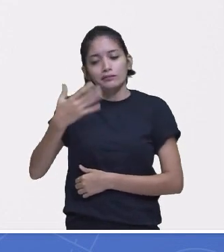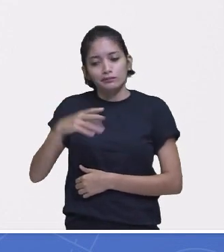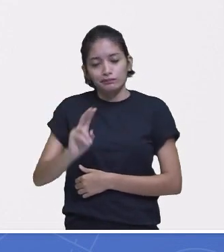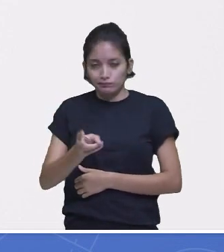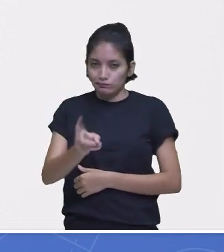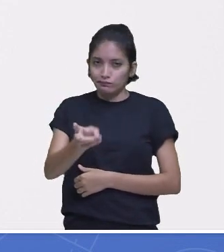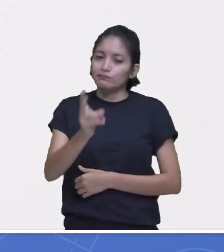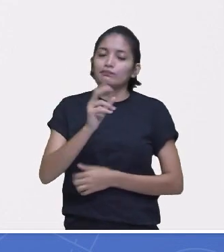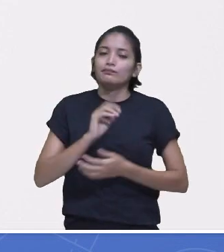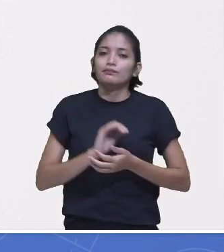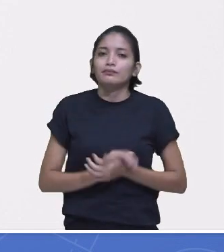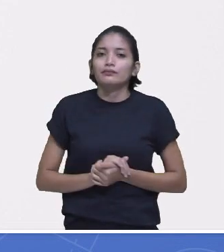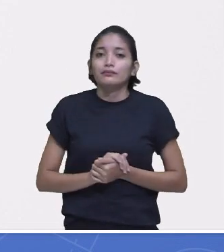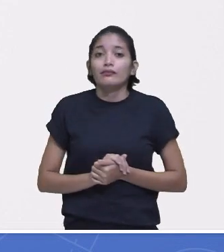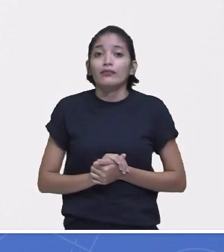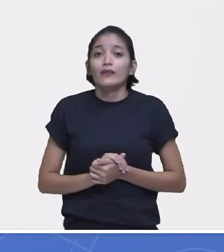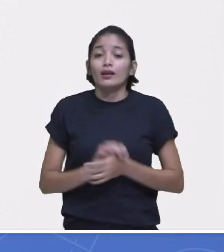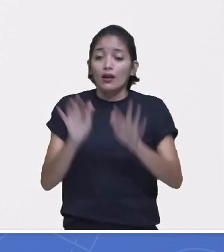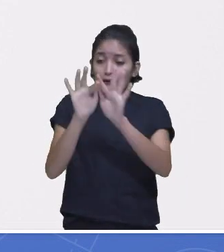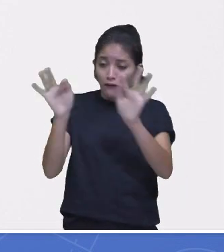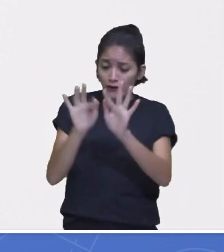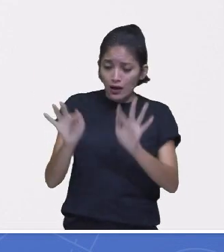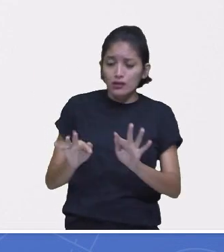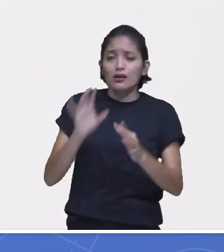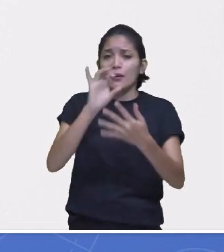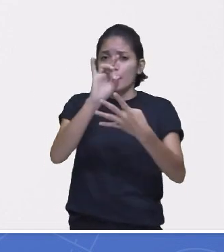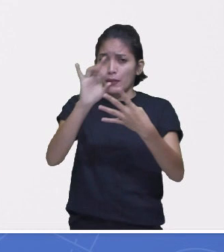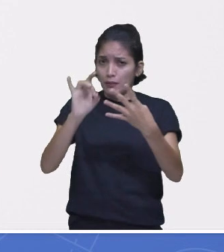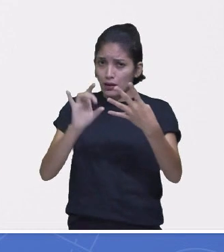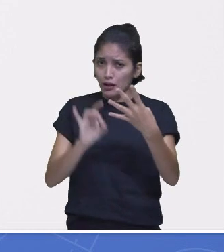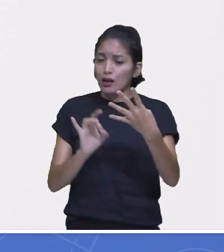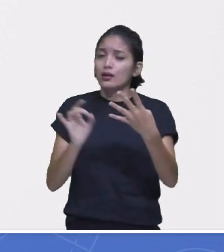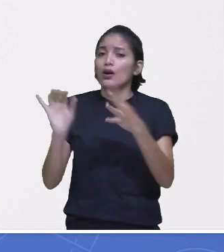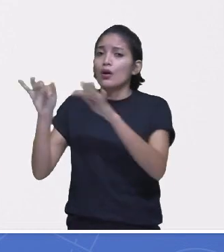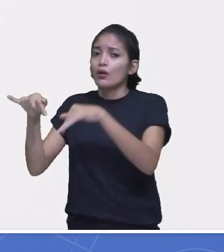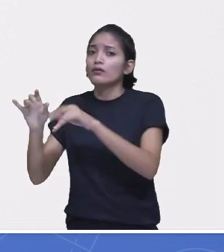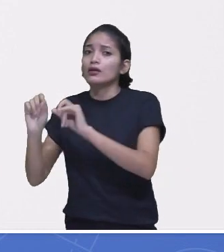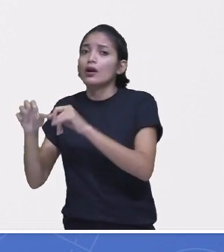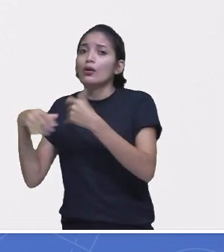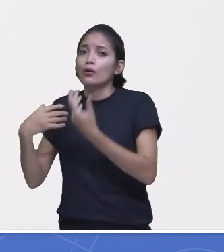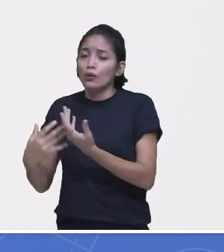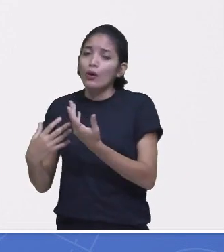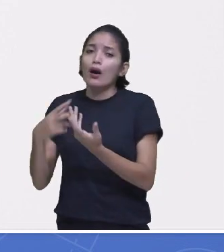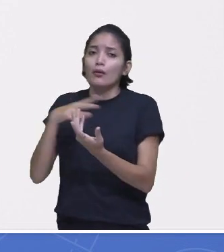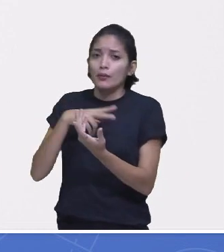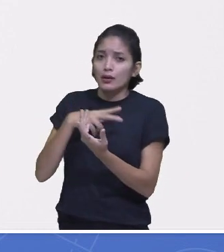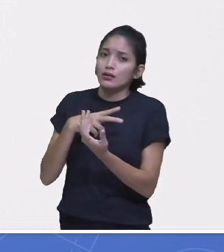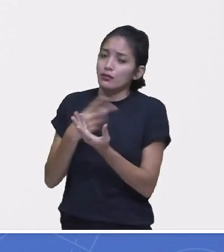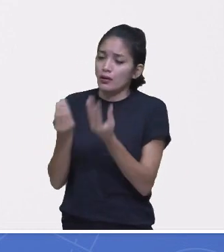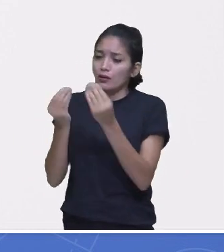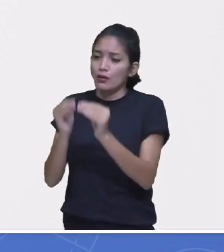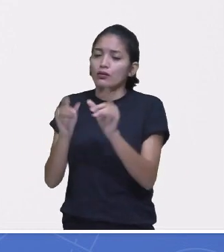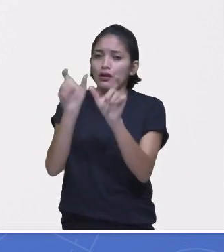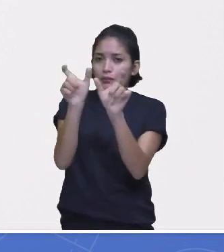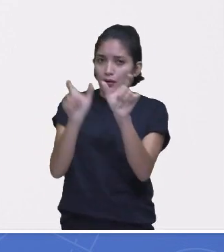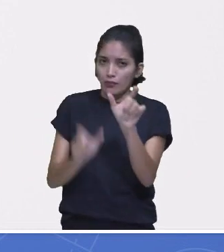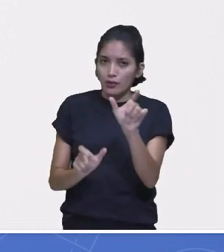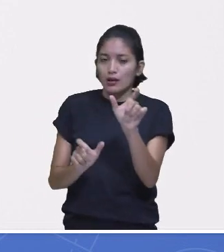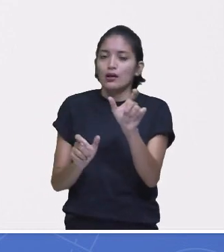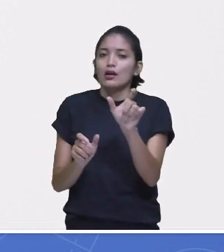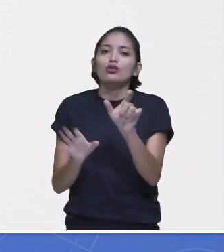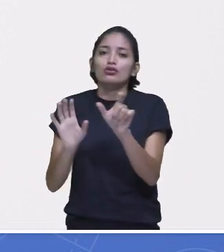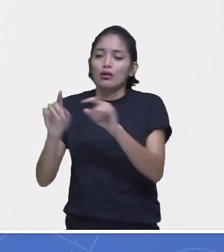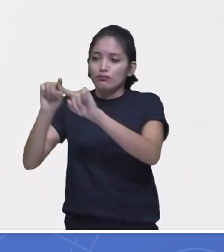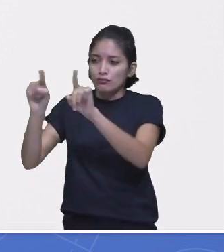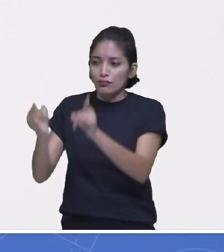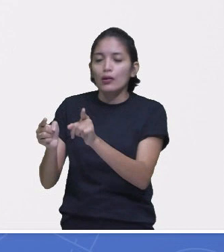né? E cada frase determina, ao final, o pronome pessoal para a conjugação verbal, como eu coloquei o pronomezinho no final de